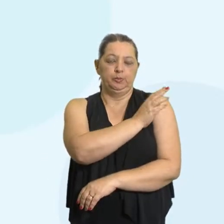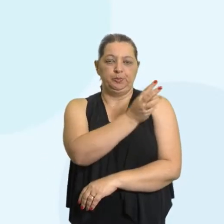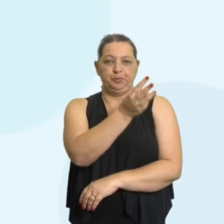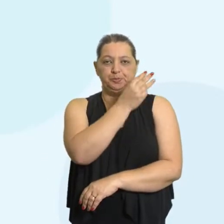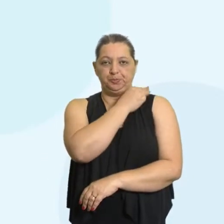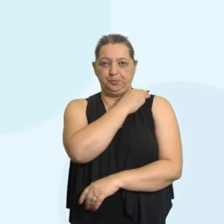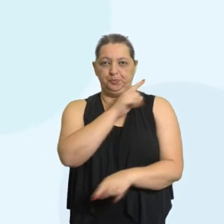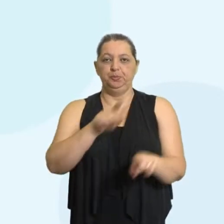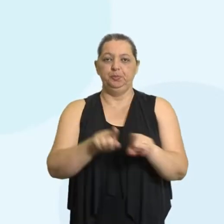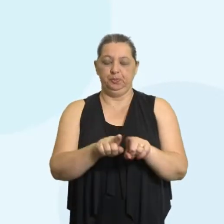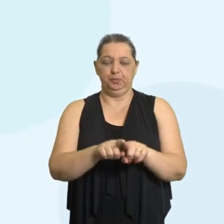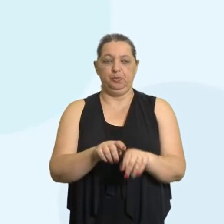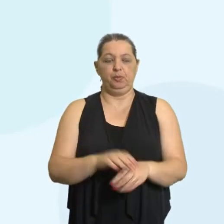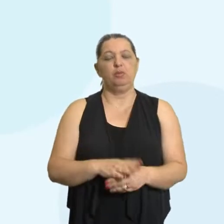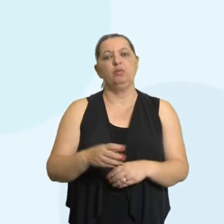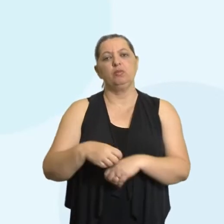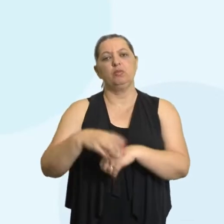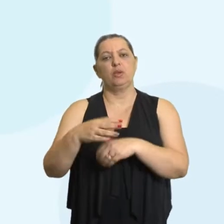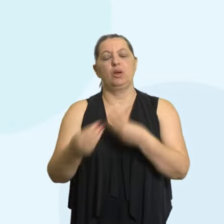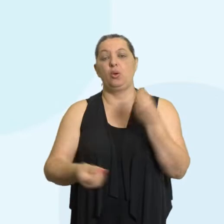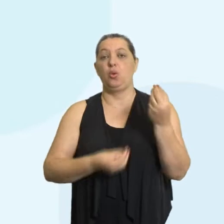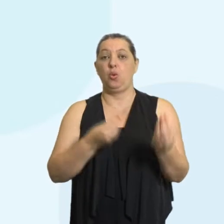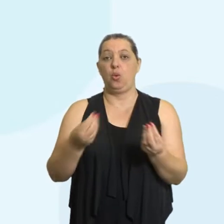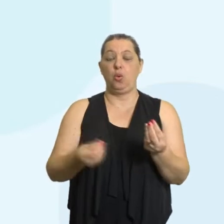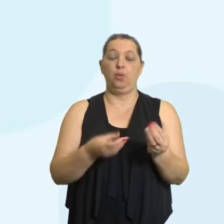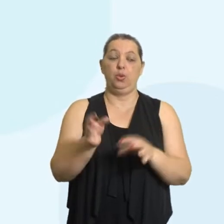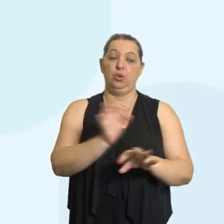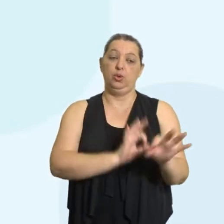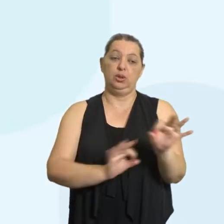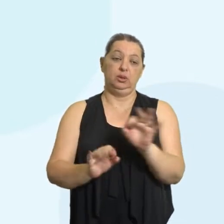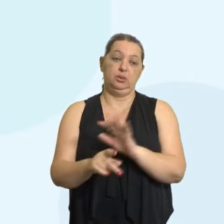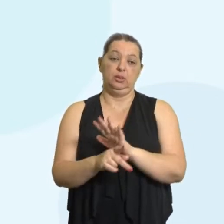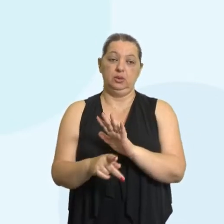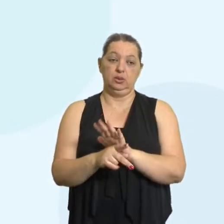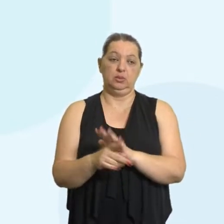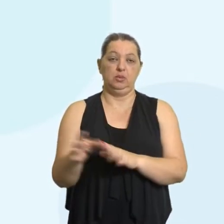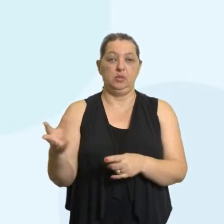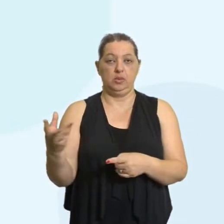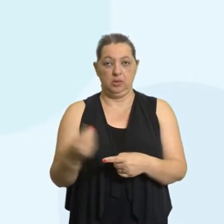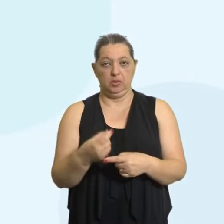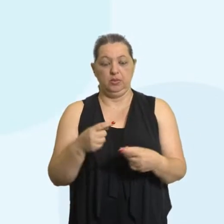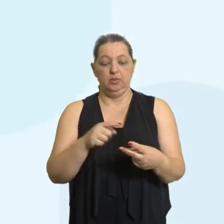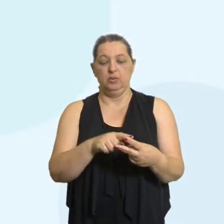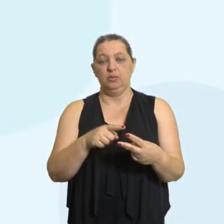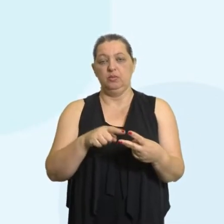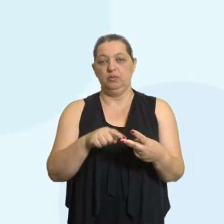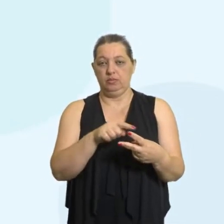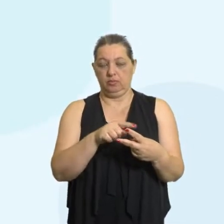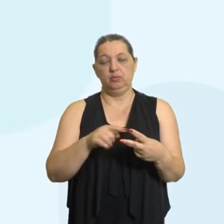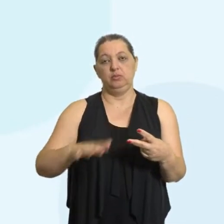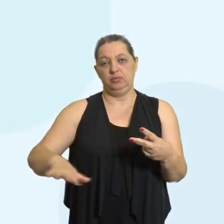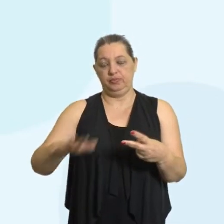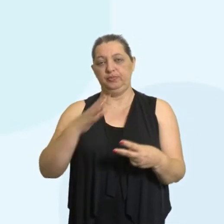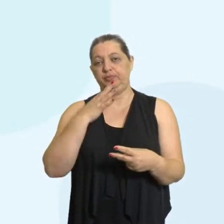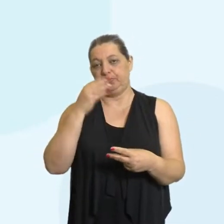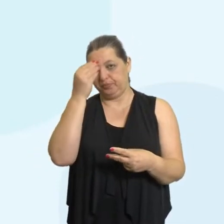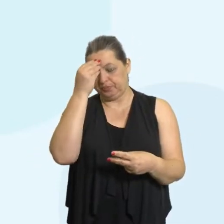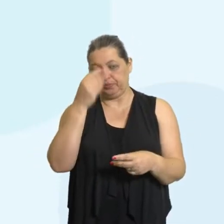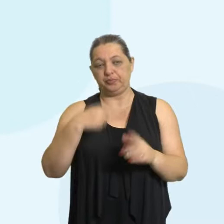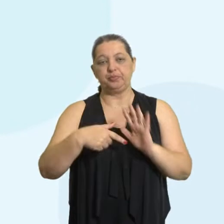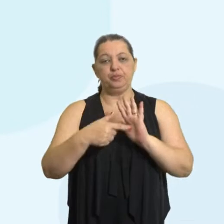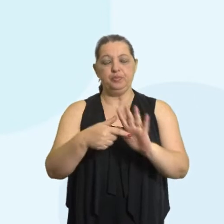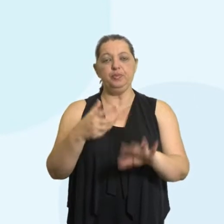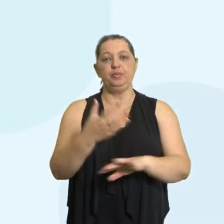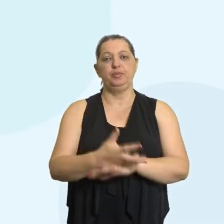gente vai dar uma sugestão né de como construir um projeto artístico articulando aí essas duas áreas de conhecimento vai mostrar ele